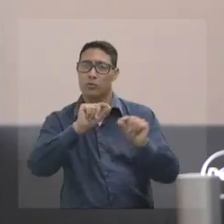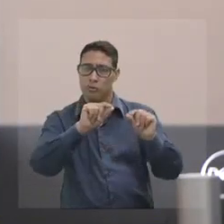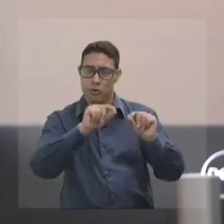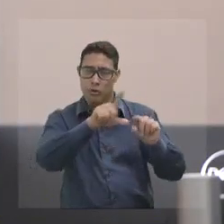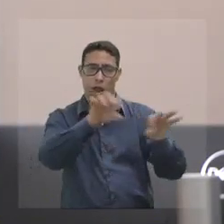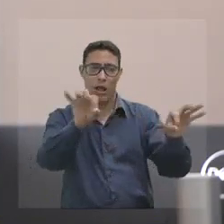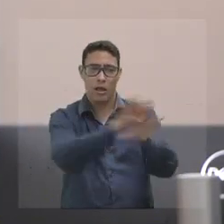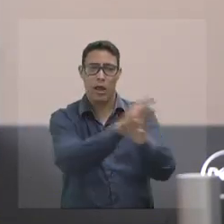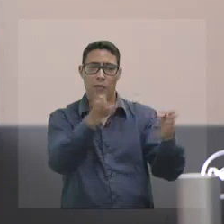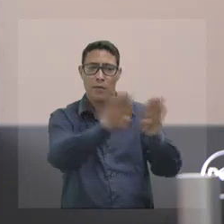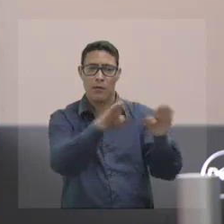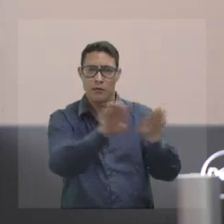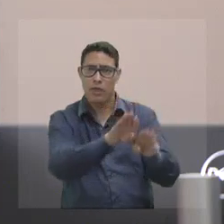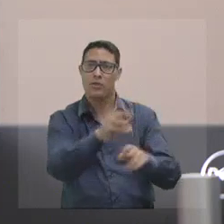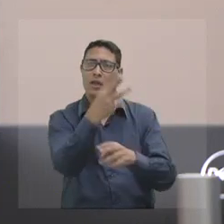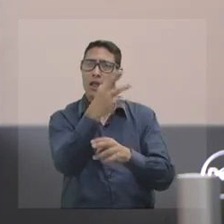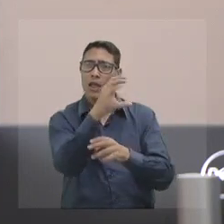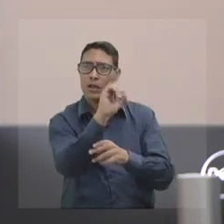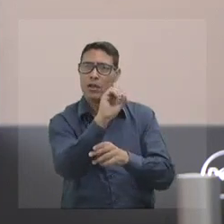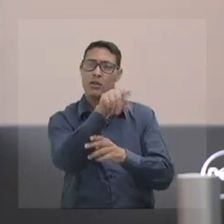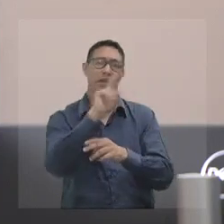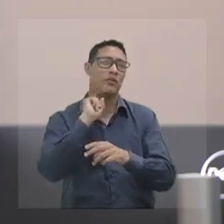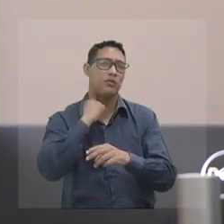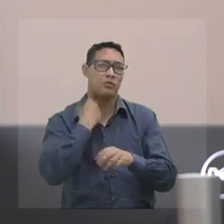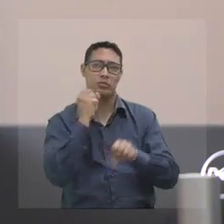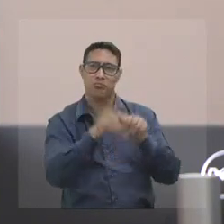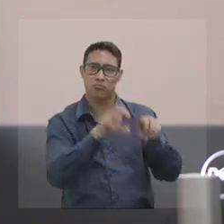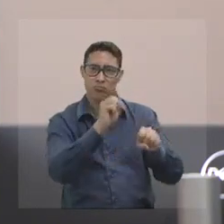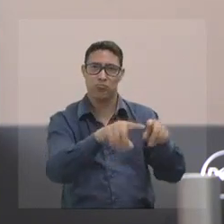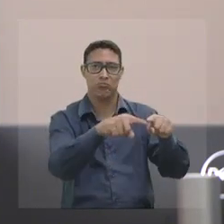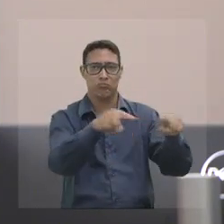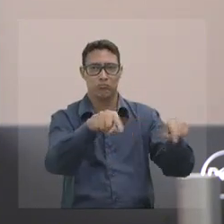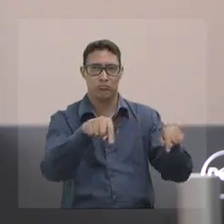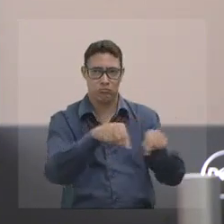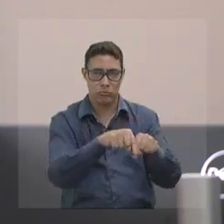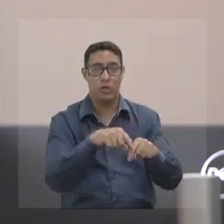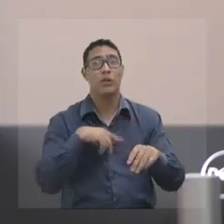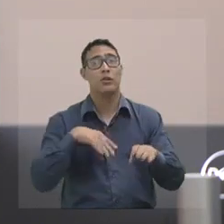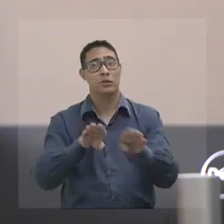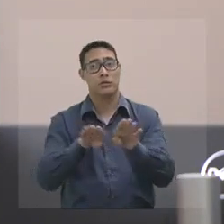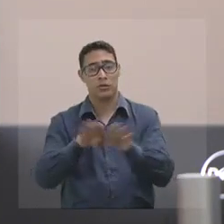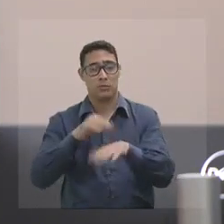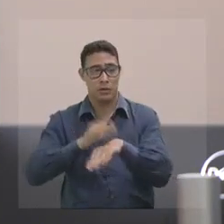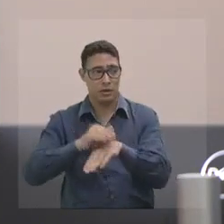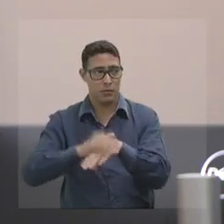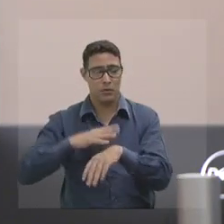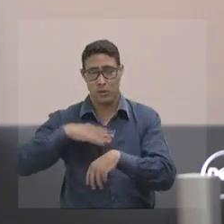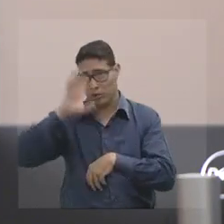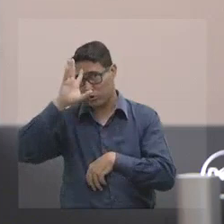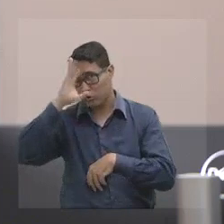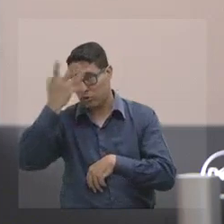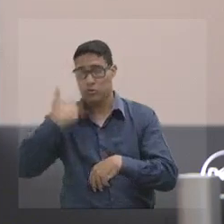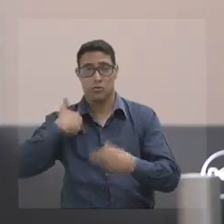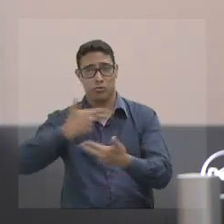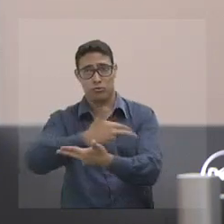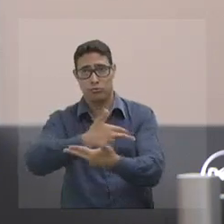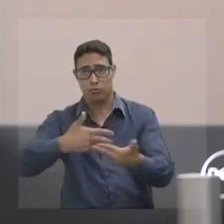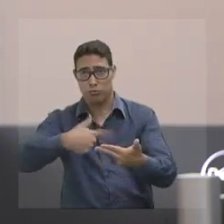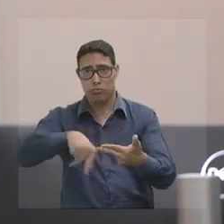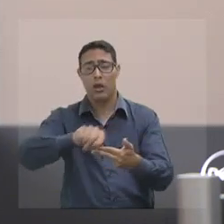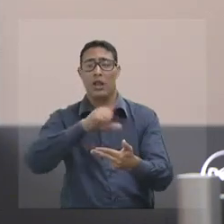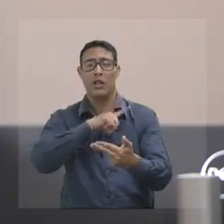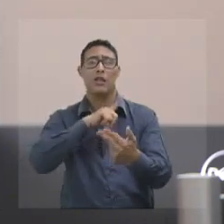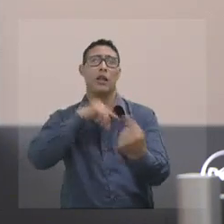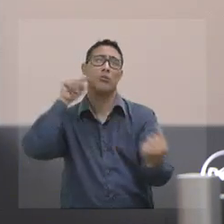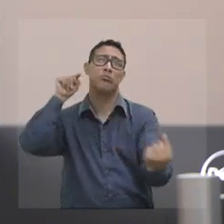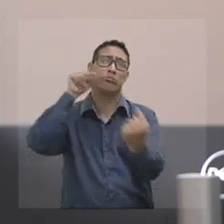região Então esse trabalho junto com os consórcios na construção de soluções consorciadas eles têm um grande